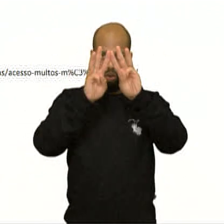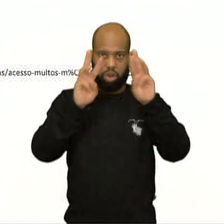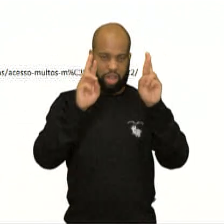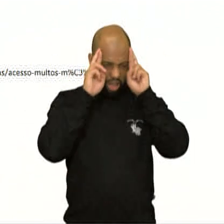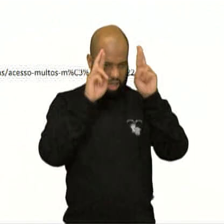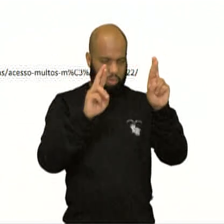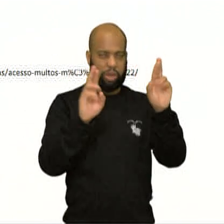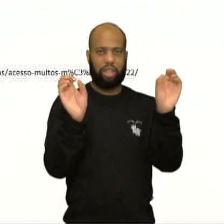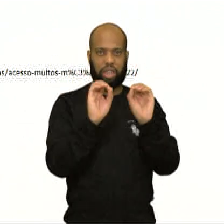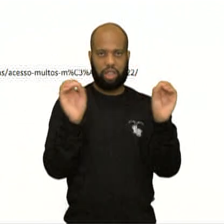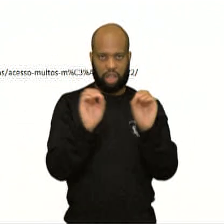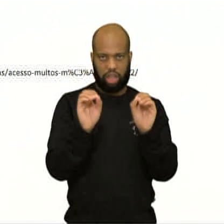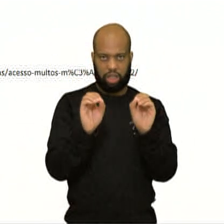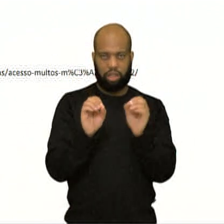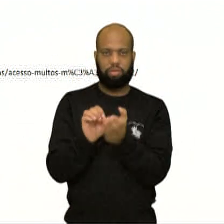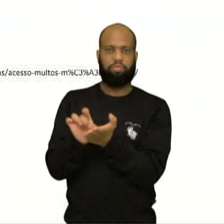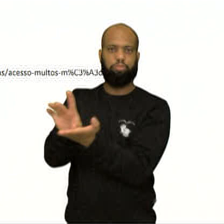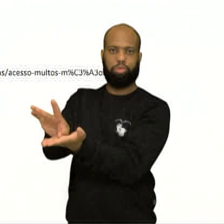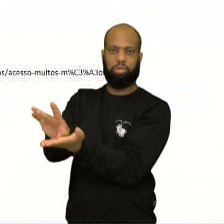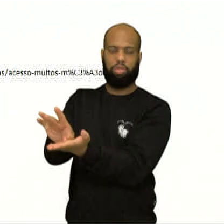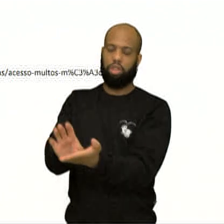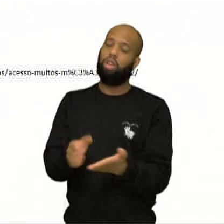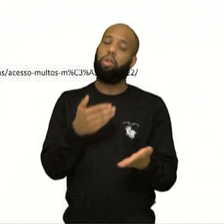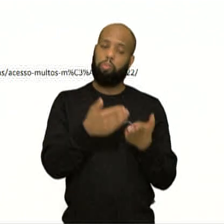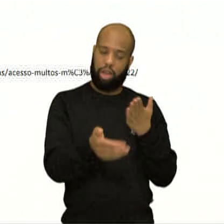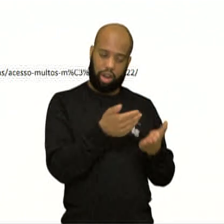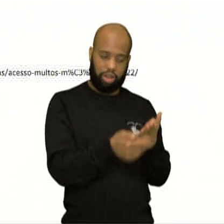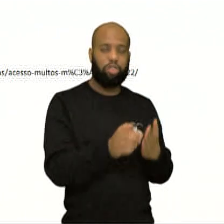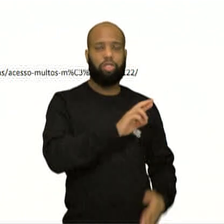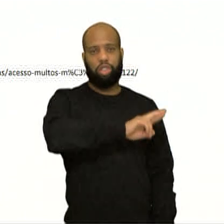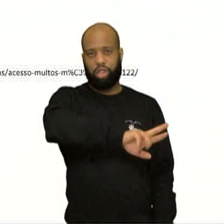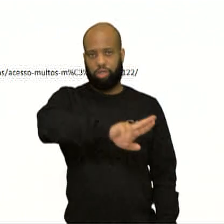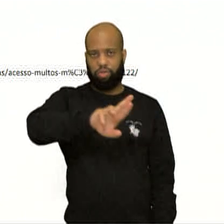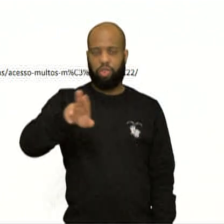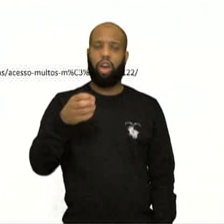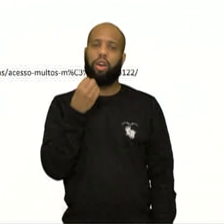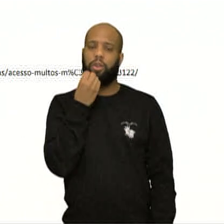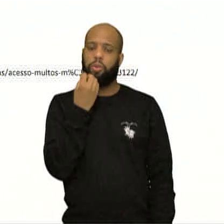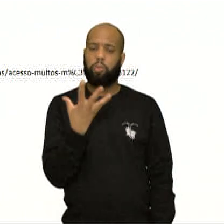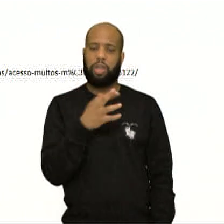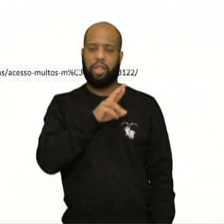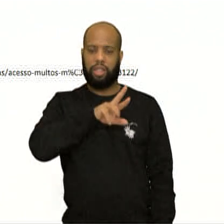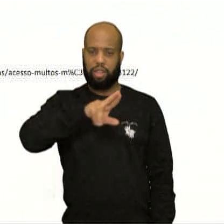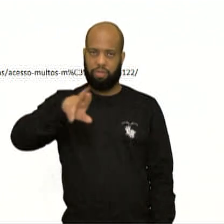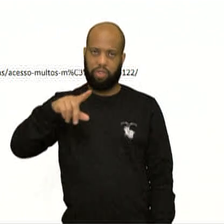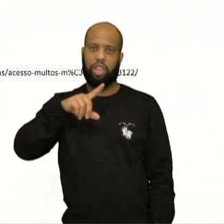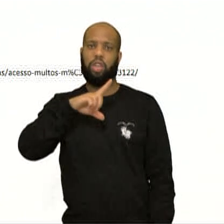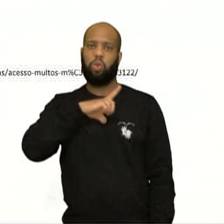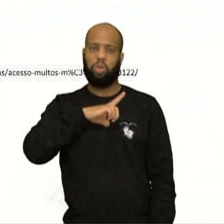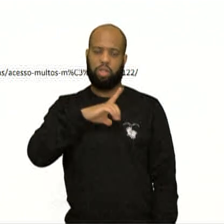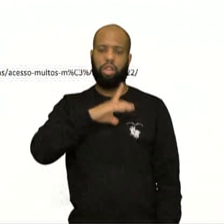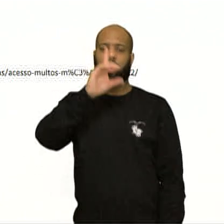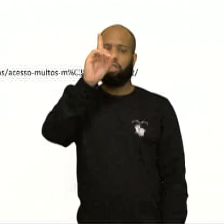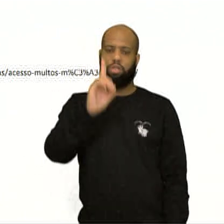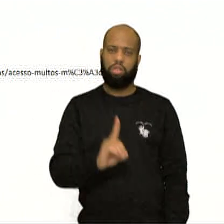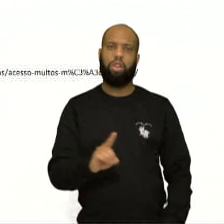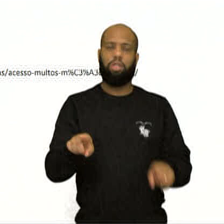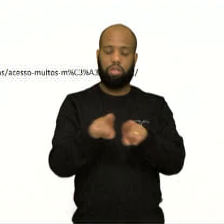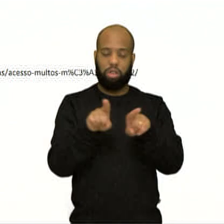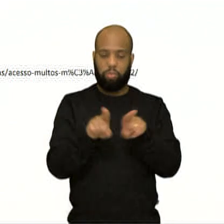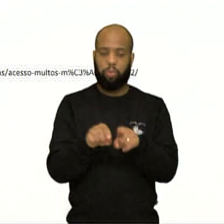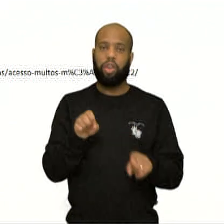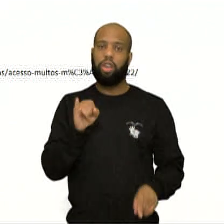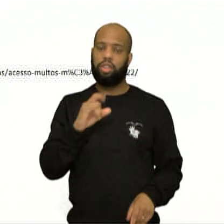excluído. E ele perde uma série de direitos que eles têm em relação a